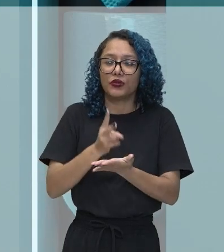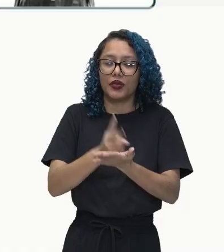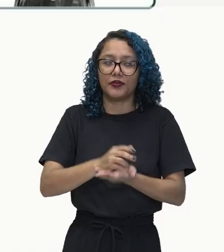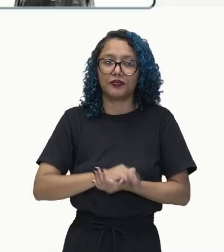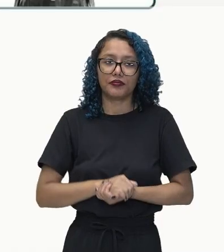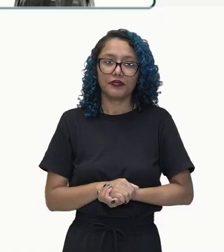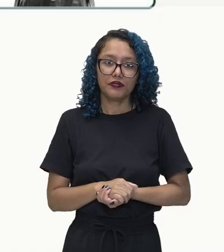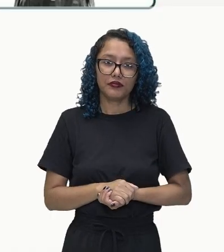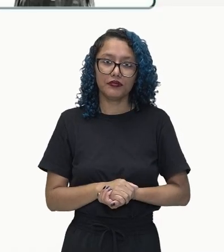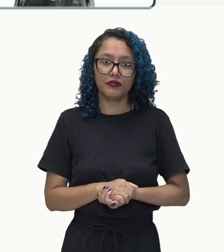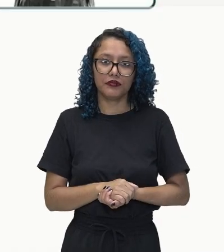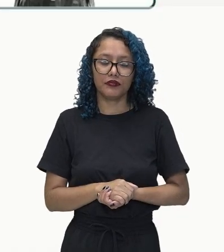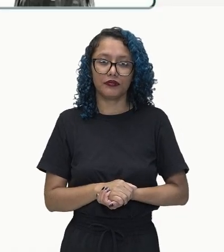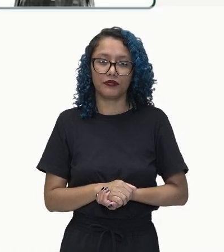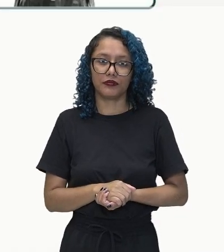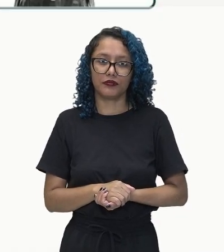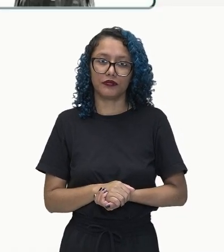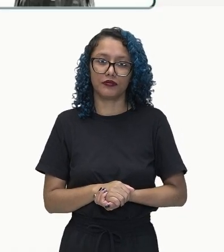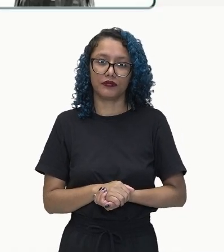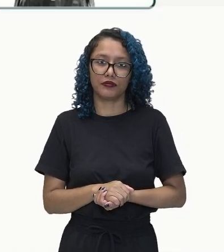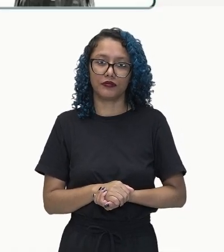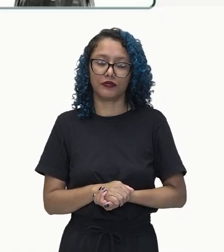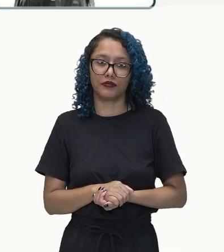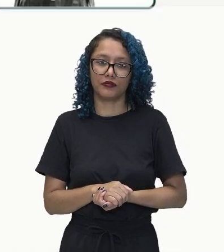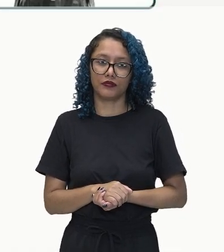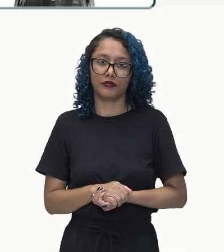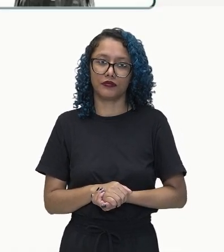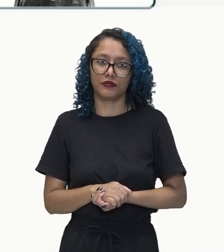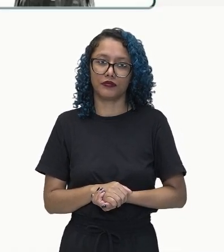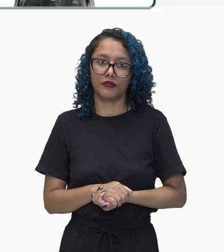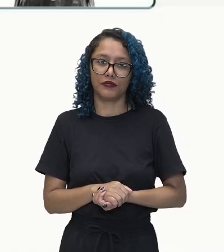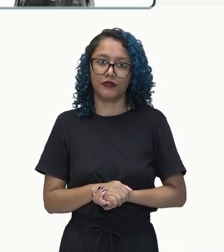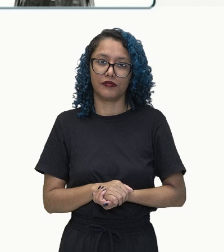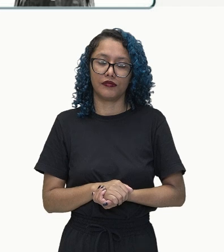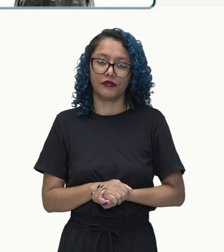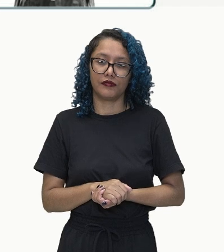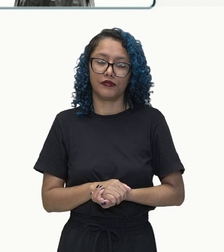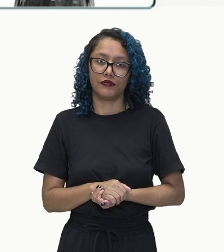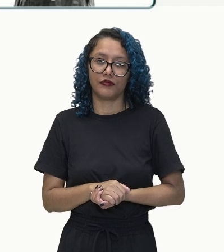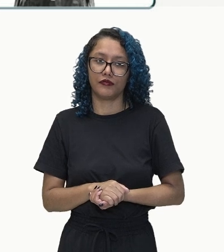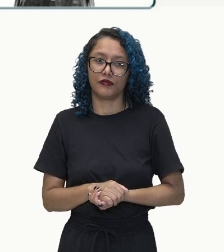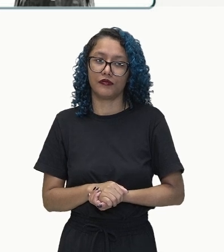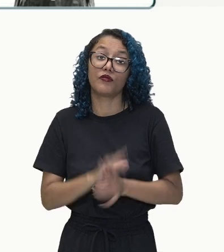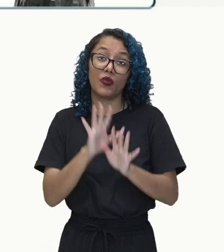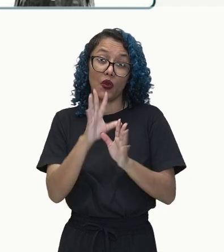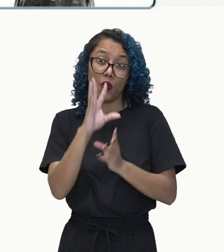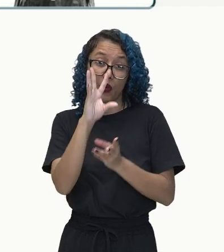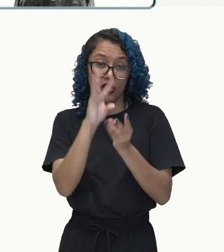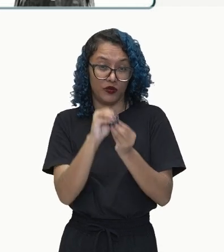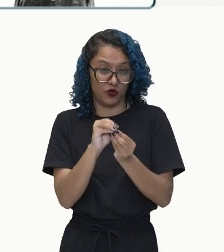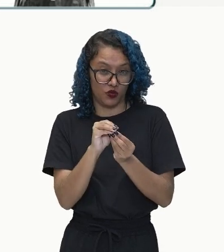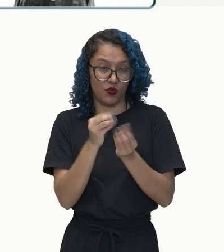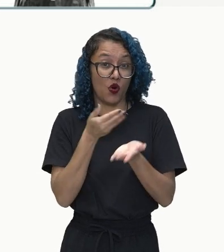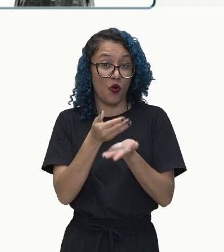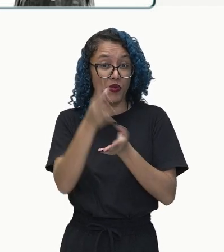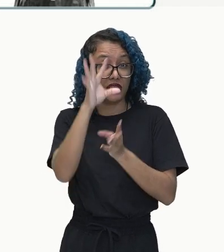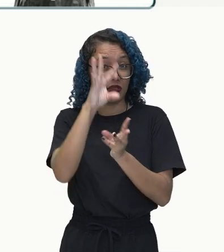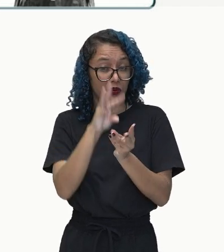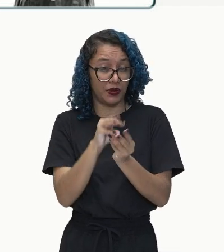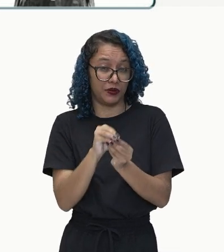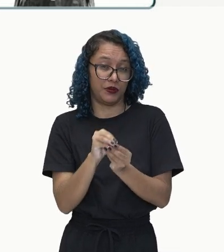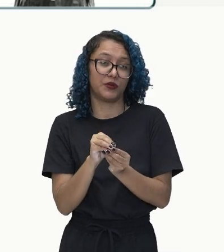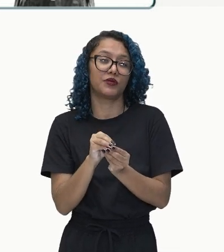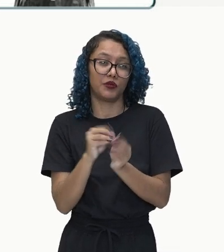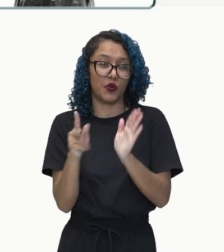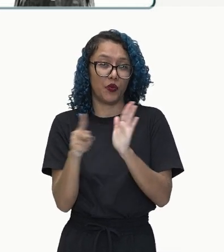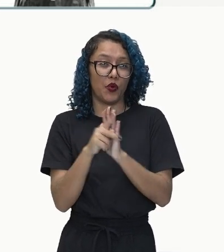olha só. Então ele prossegue aqui, ó. Vamos lá, ele faz um breve resumo a respeito da obra, aqui no caso do